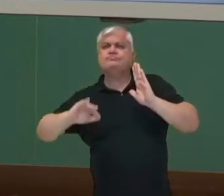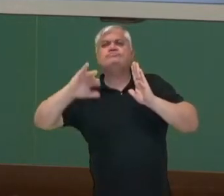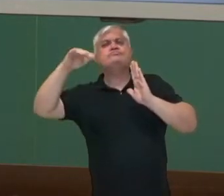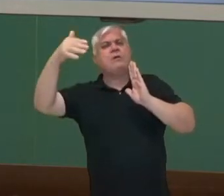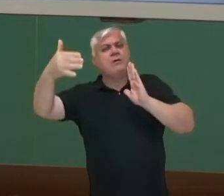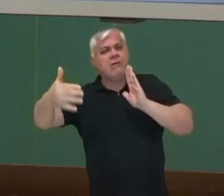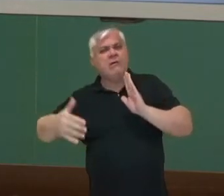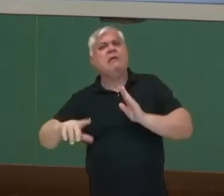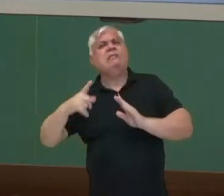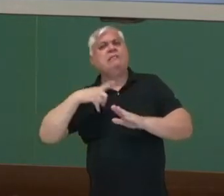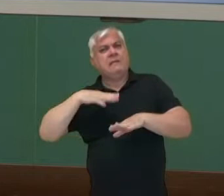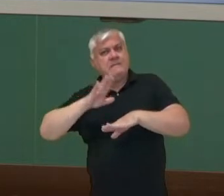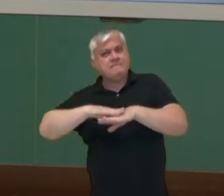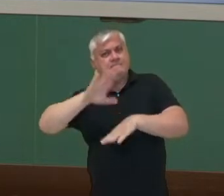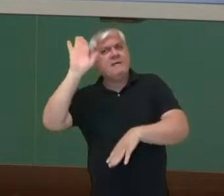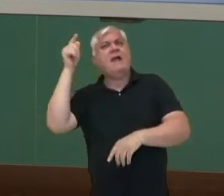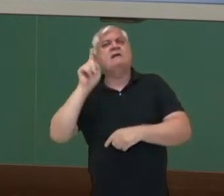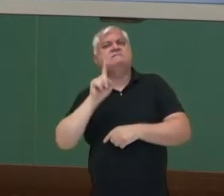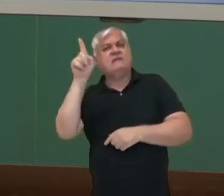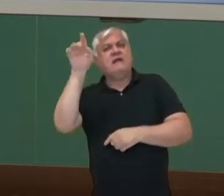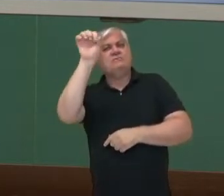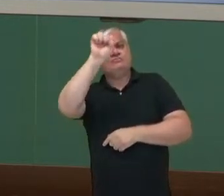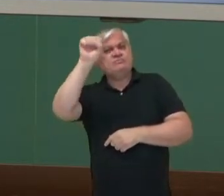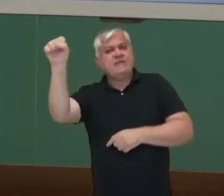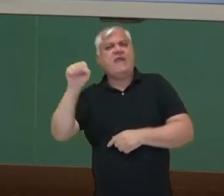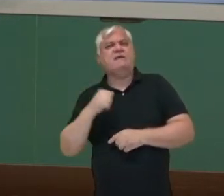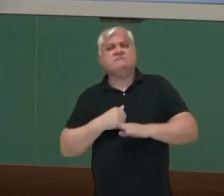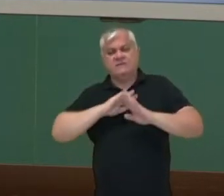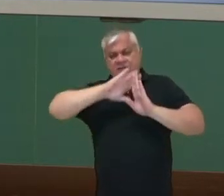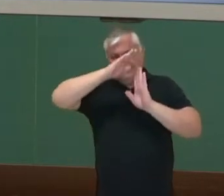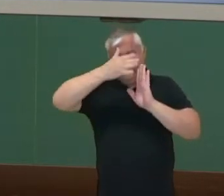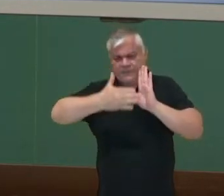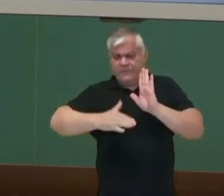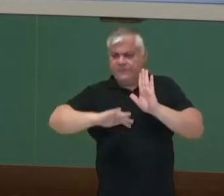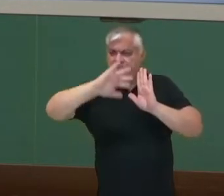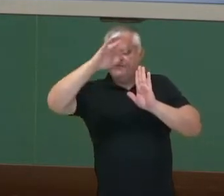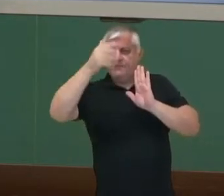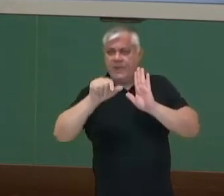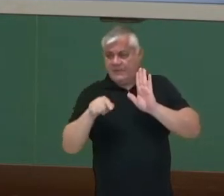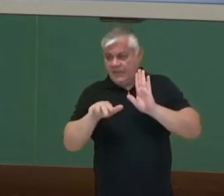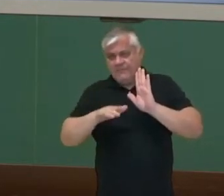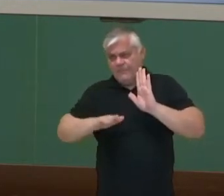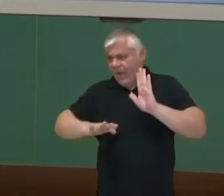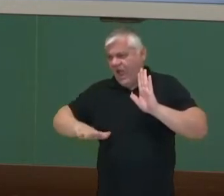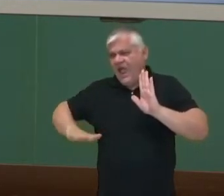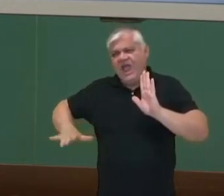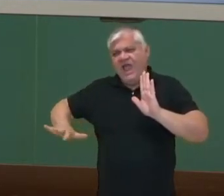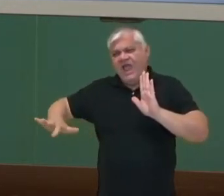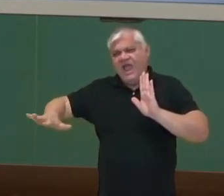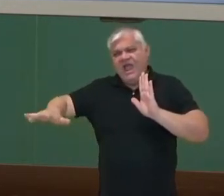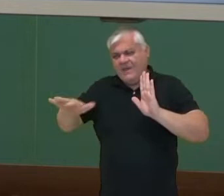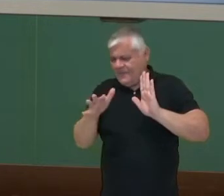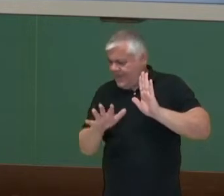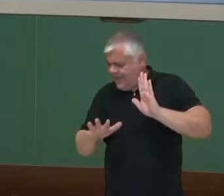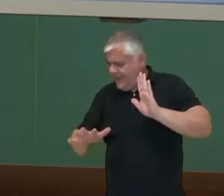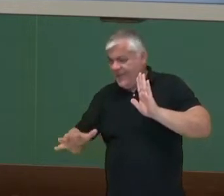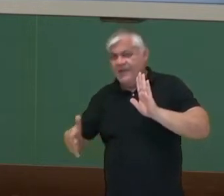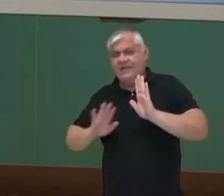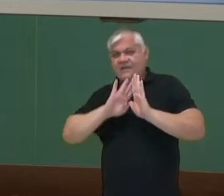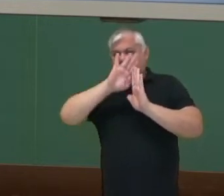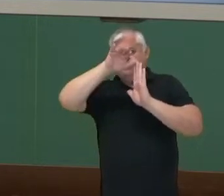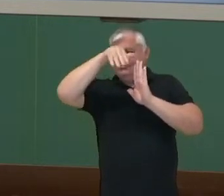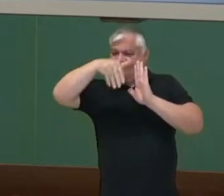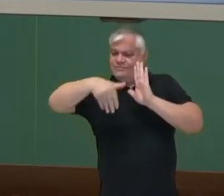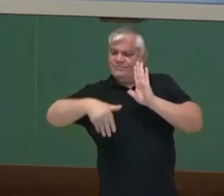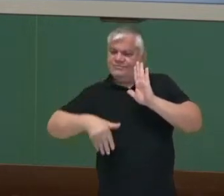qual pertence o sudeste, né? Nós vamos ter próximo do oceano, próximo do mar, áreas ali de serras. Então a gente